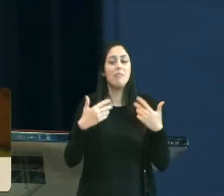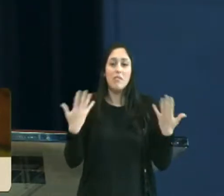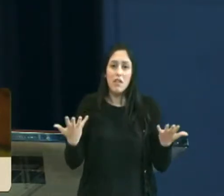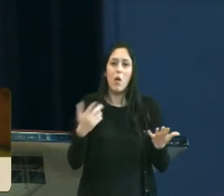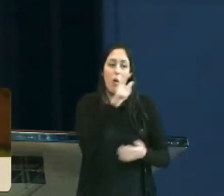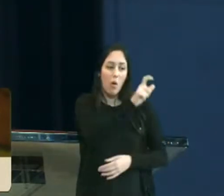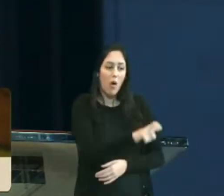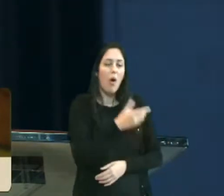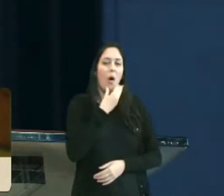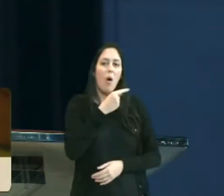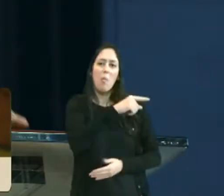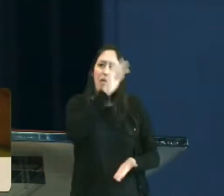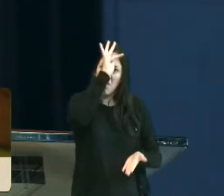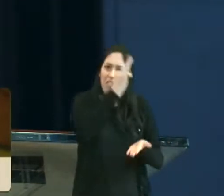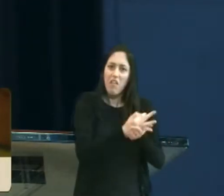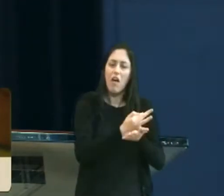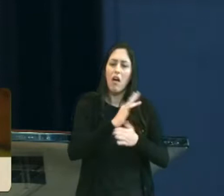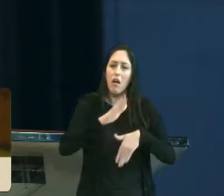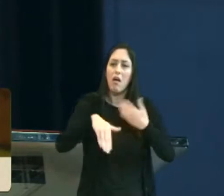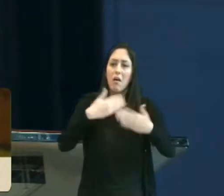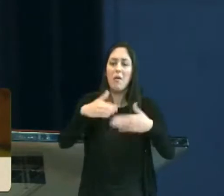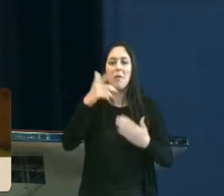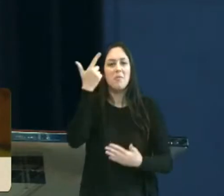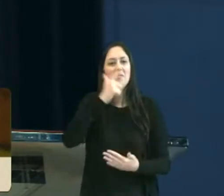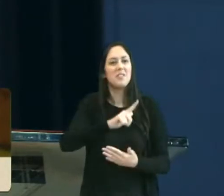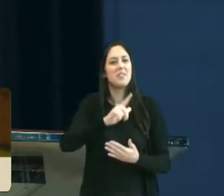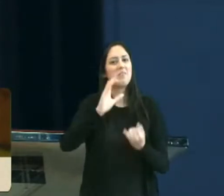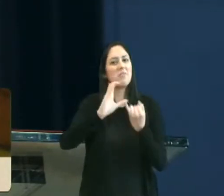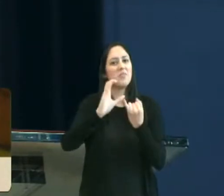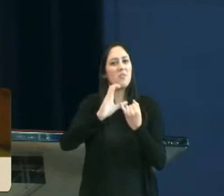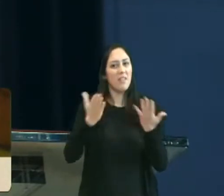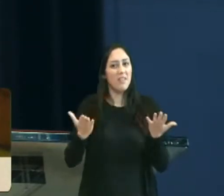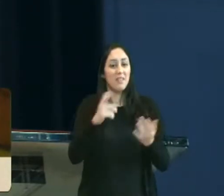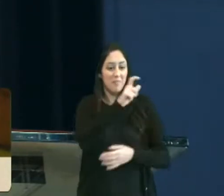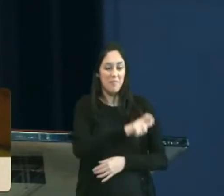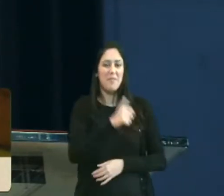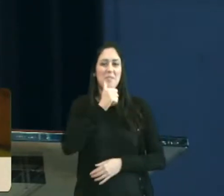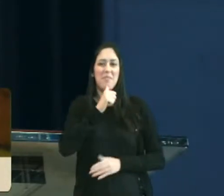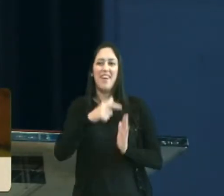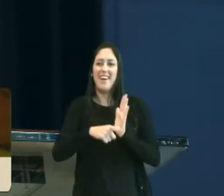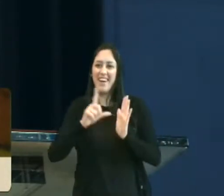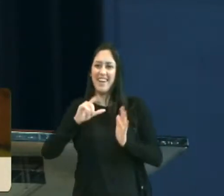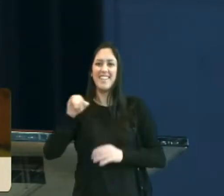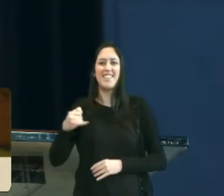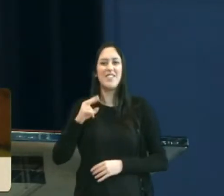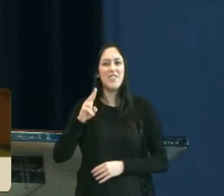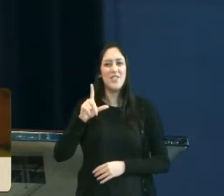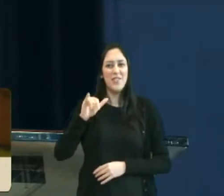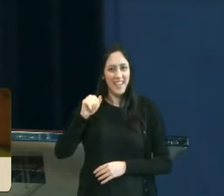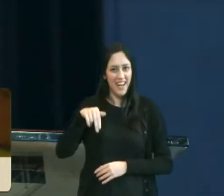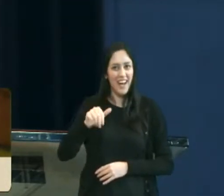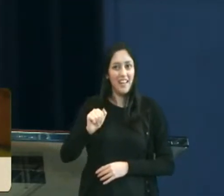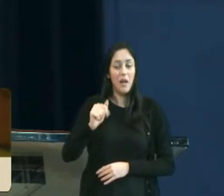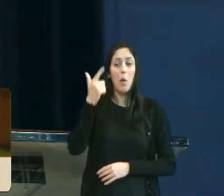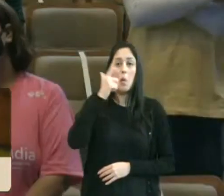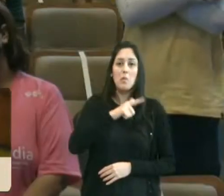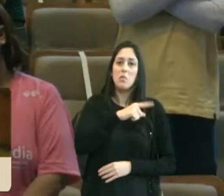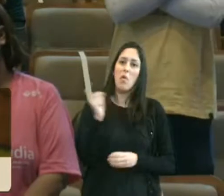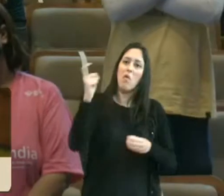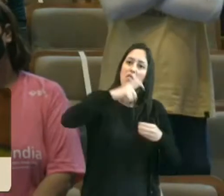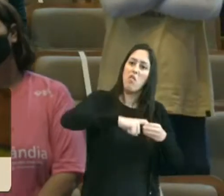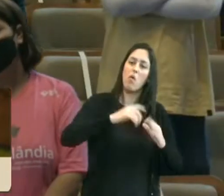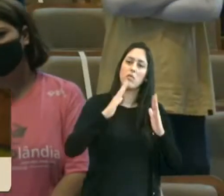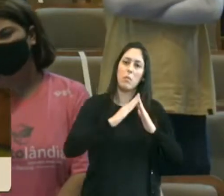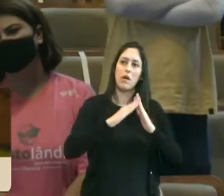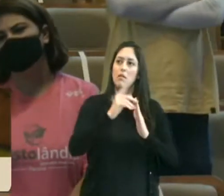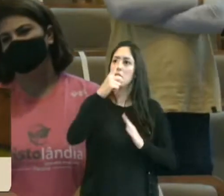linda dessa. A Juliana voltando para casa, né? Não existem muitas casas de recuperação femininas. Você procurar